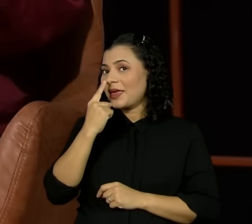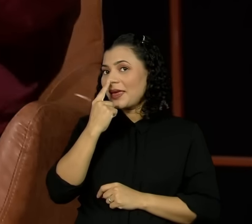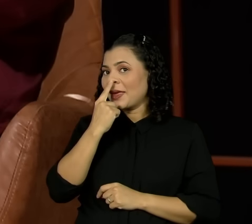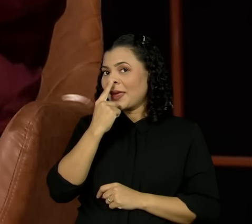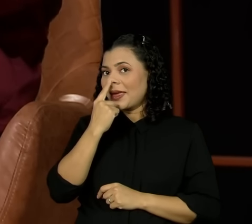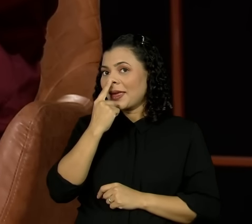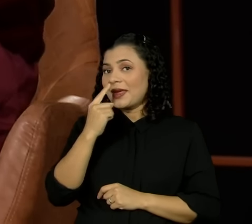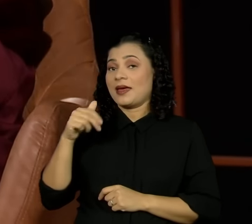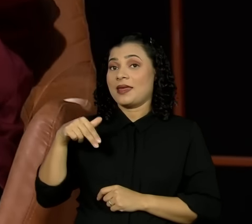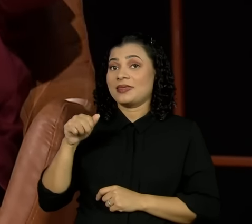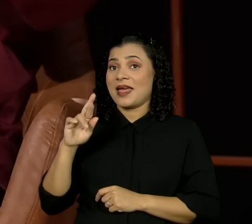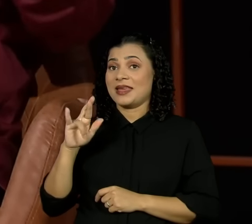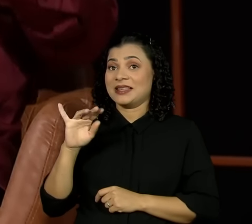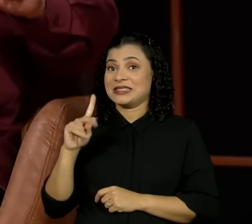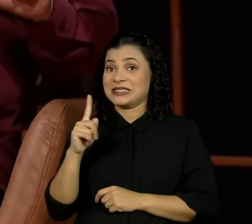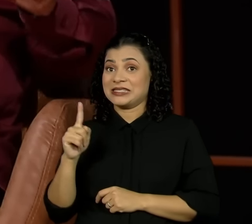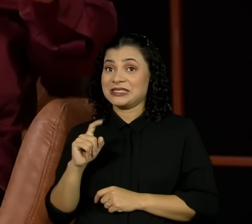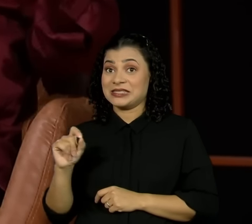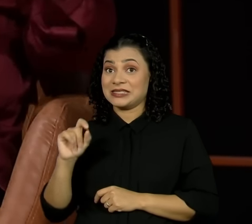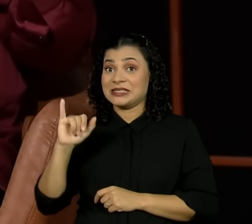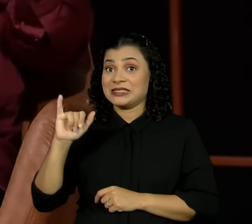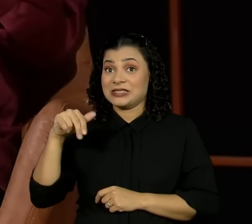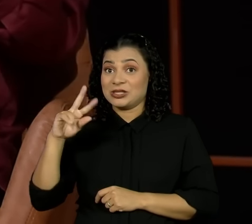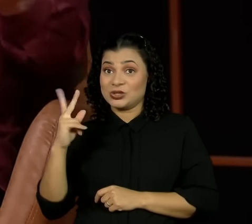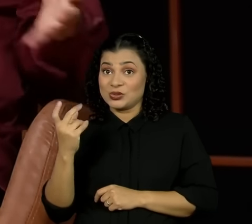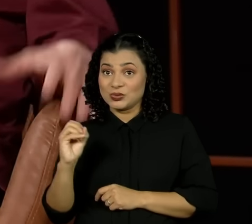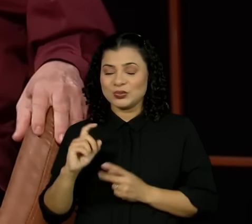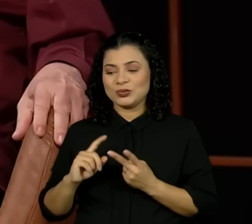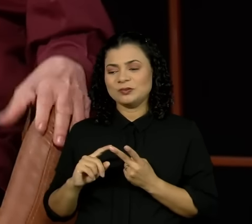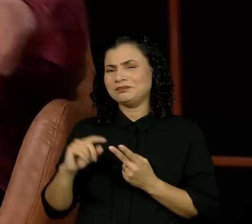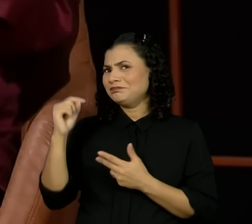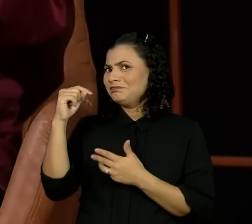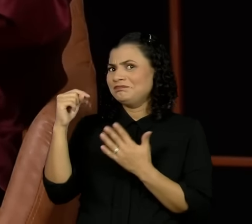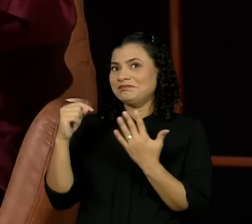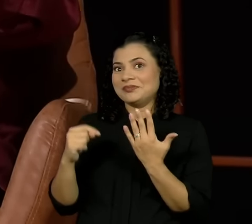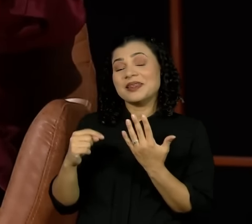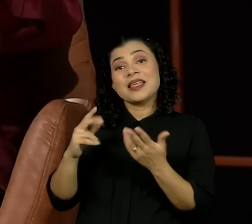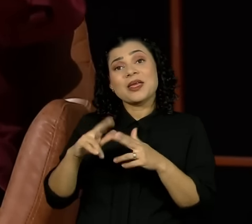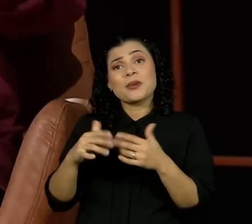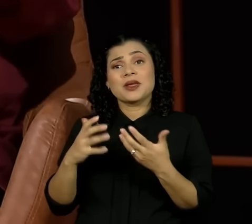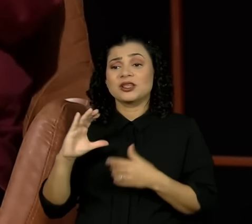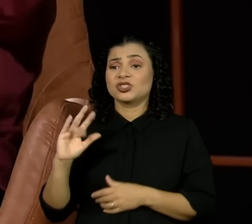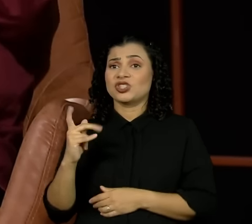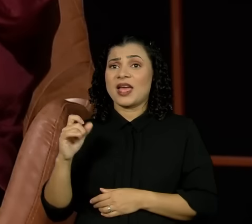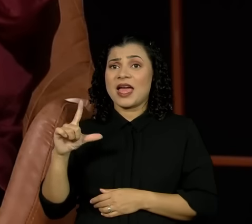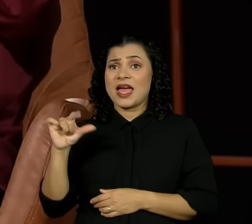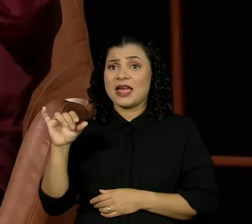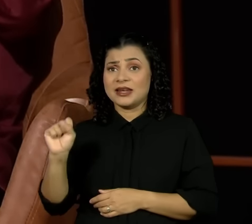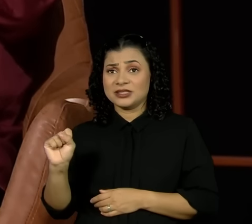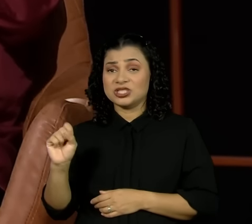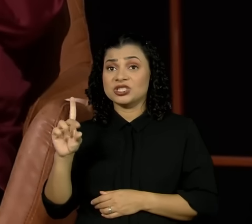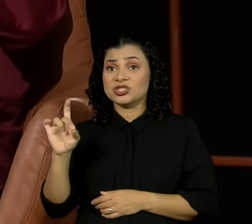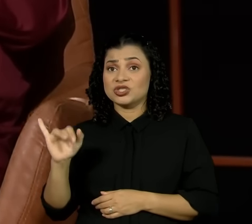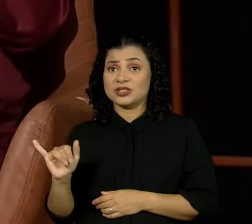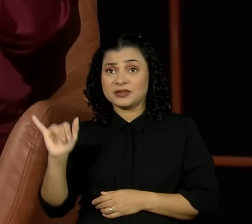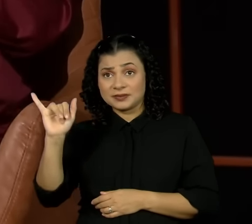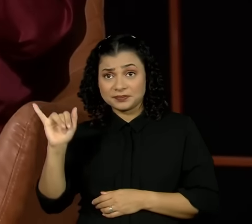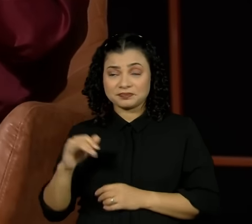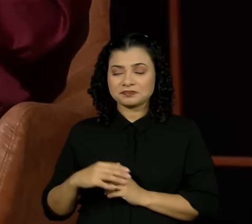Oliver Twist, sabe? Eu quero Charles Dickens, nossa. Gulliver. Não